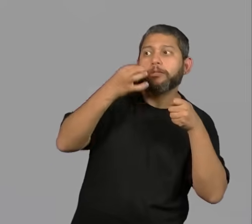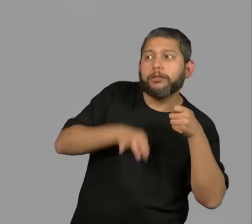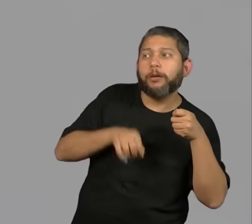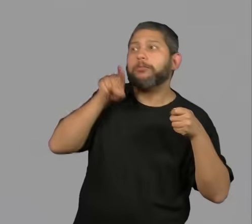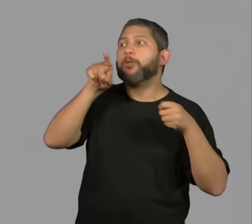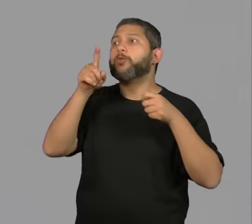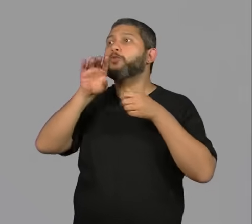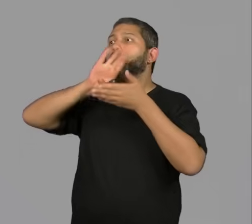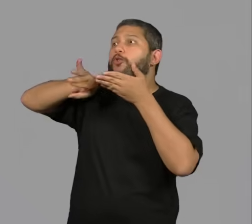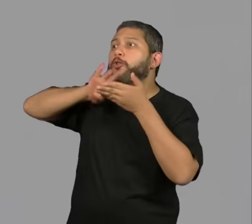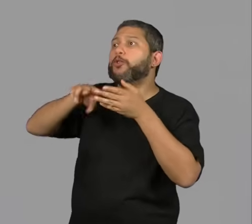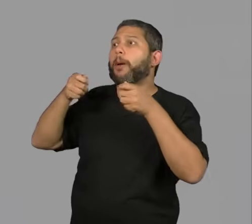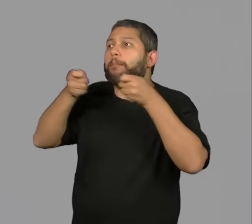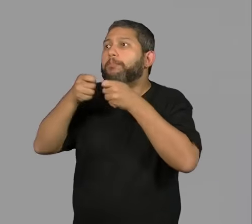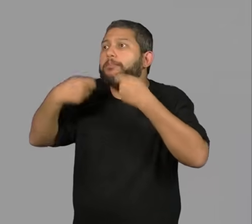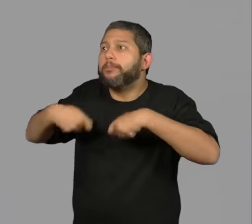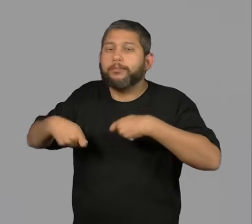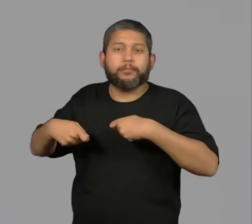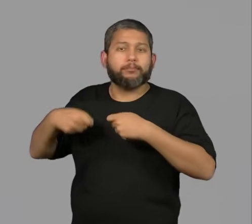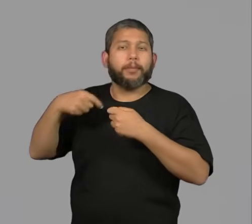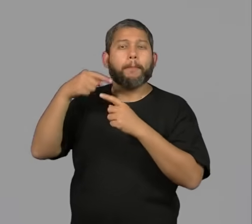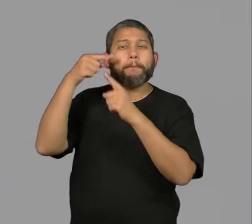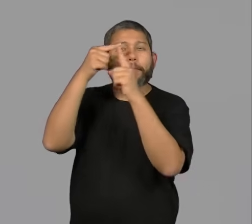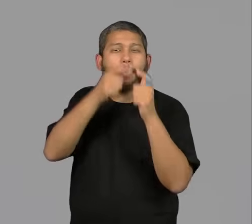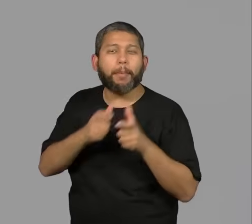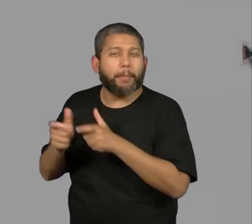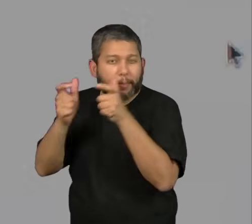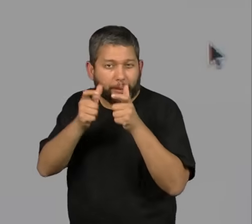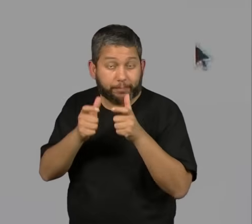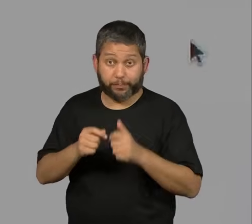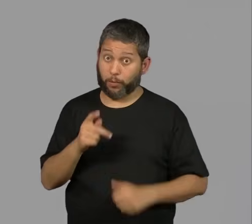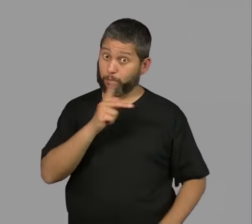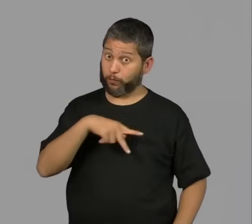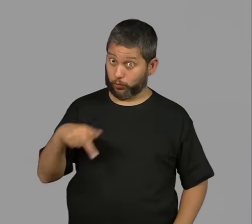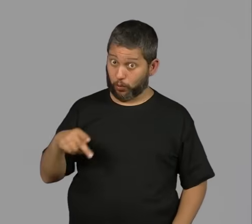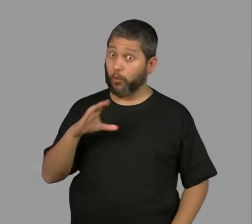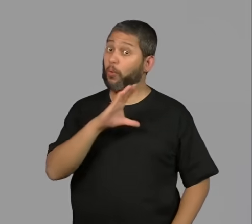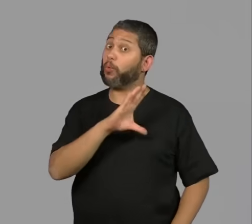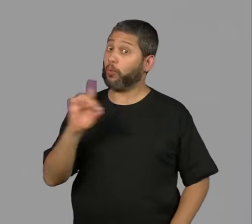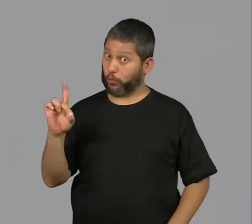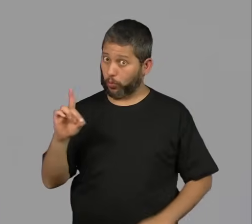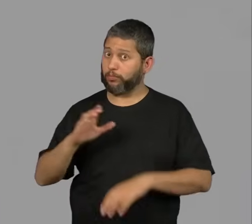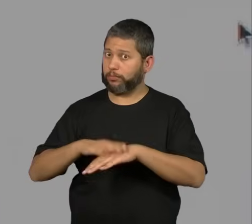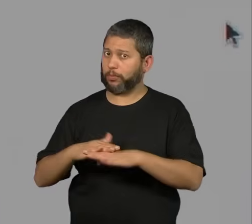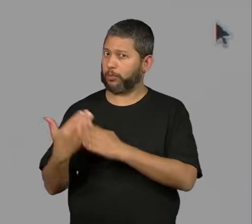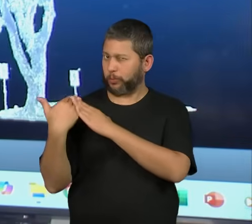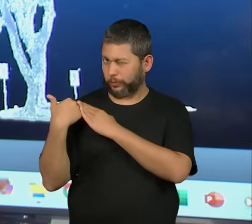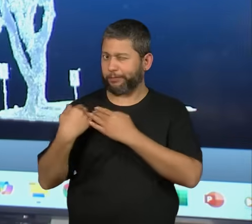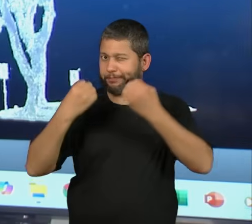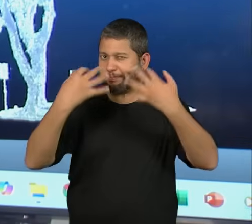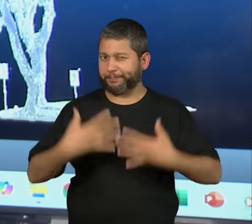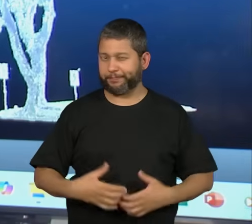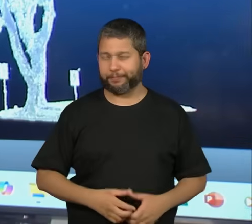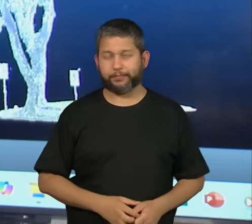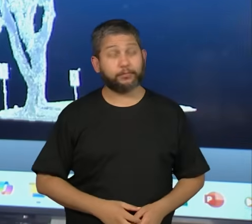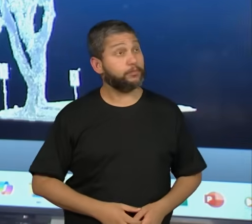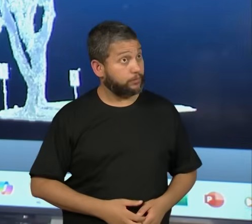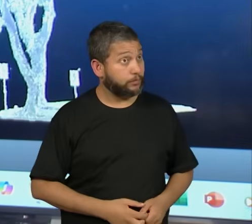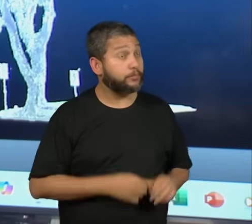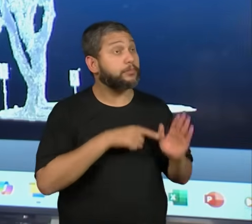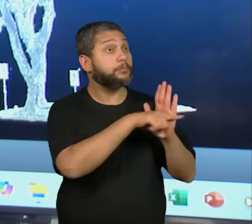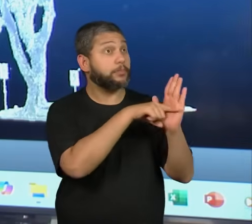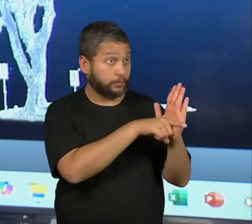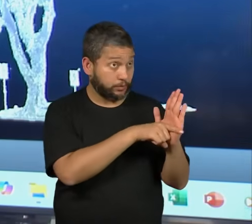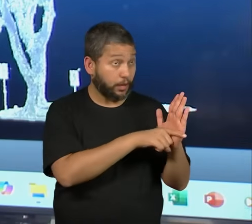cada árvore. O professor Emílio Nelly Silva coordena essa etapa do trabalho. Através desses dados, nós temos